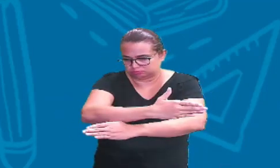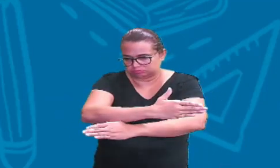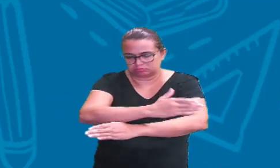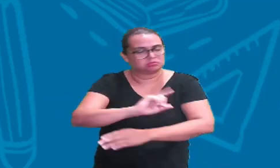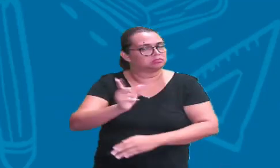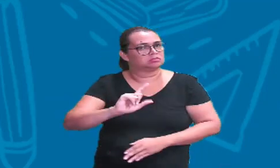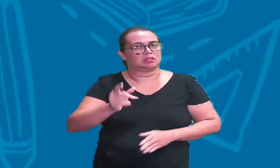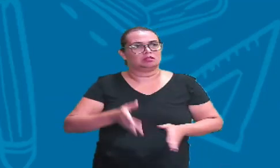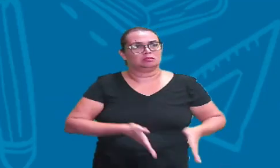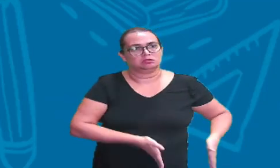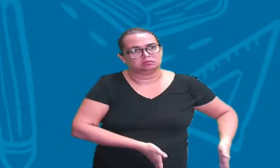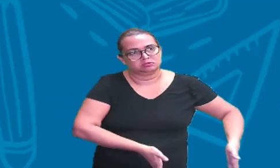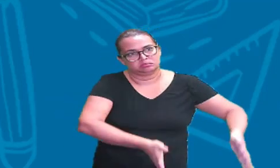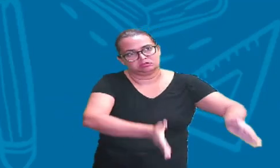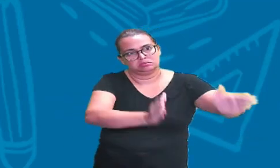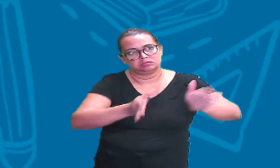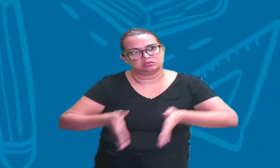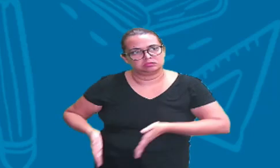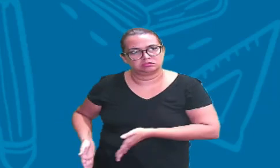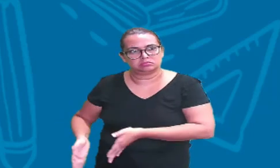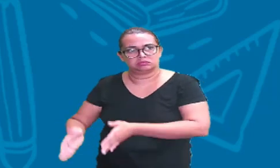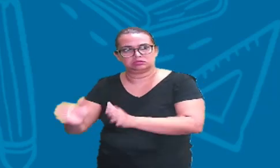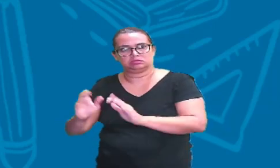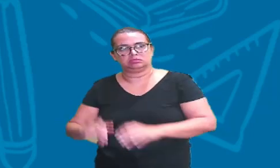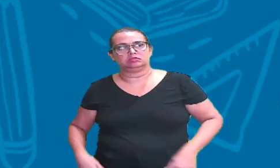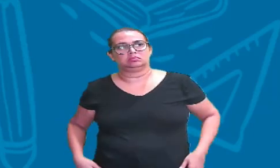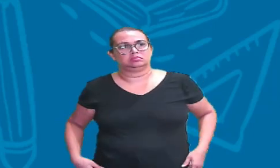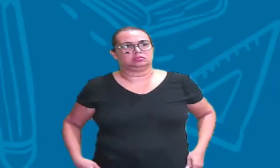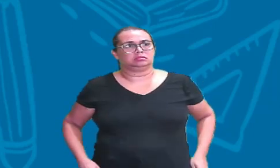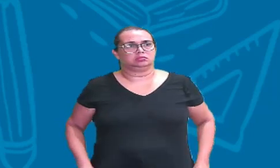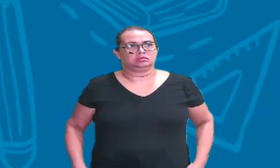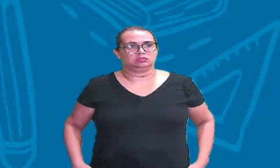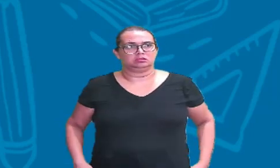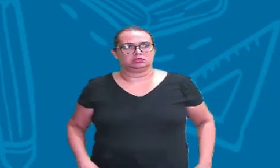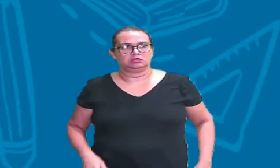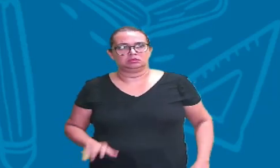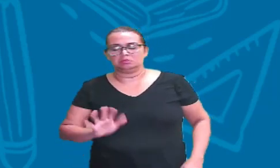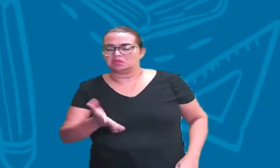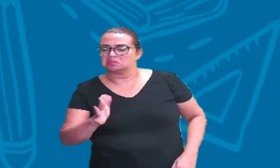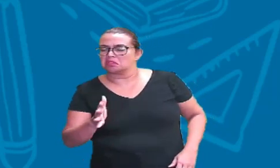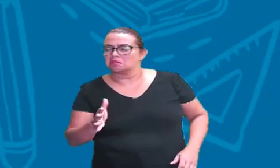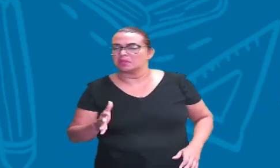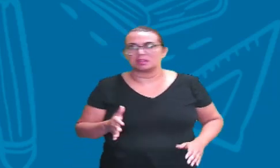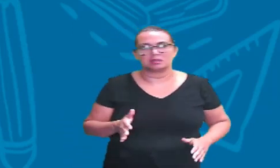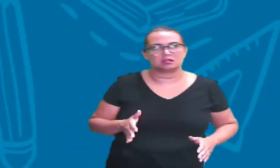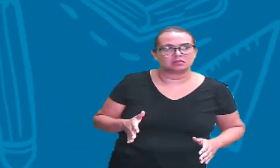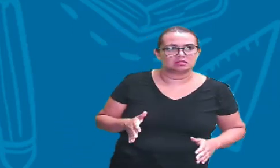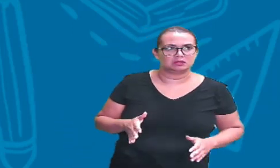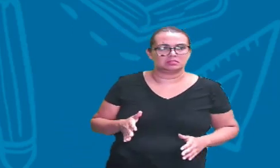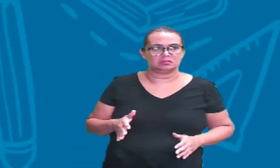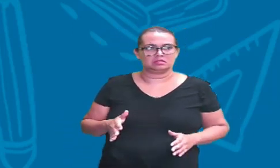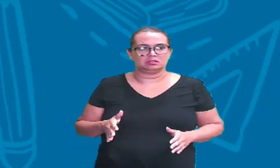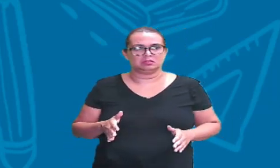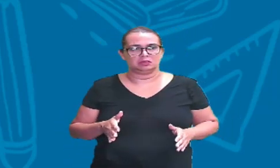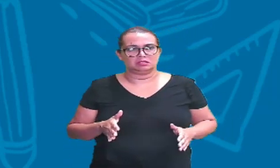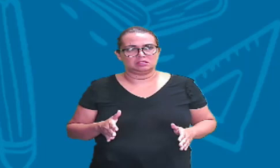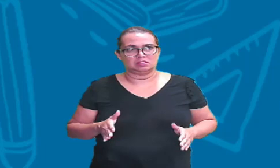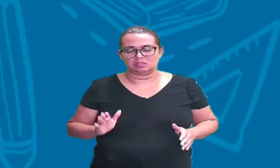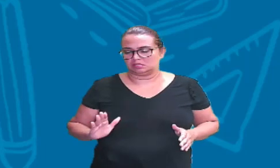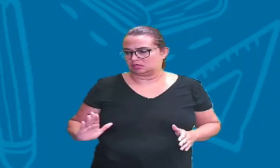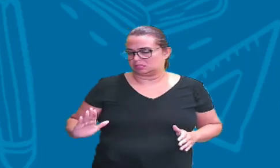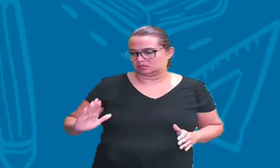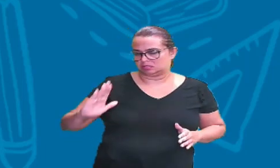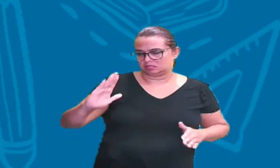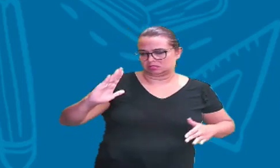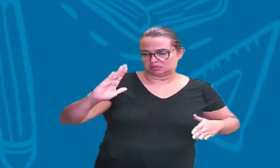Mas professora, e se uma for um pouquinho inclinada? Ó, vou ver aqui, ó. Cadê? Aqui,